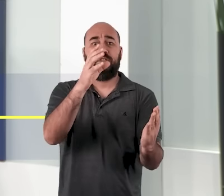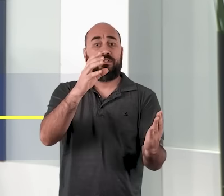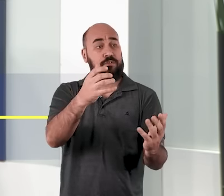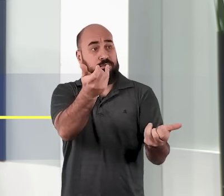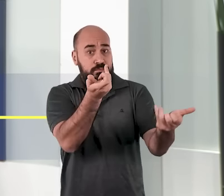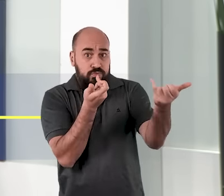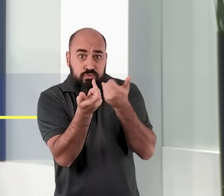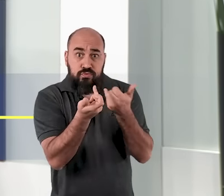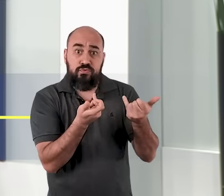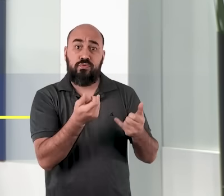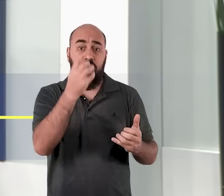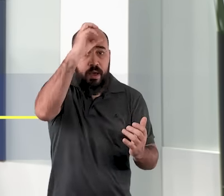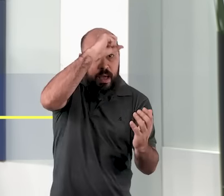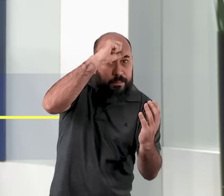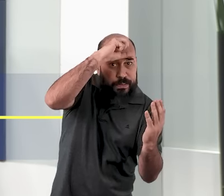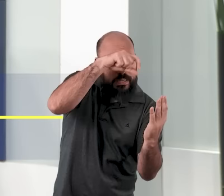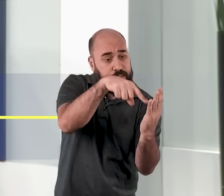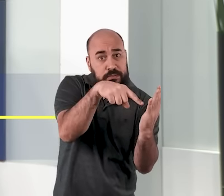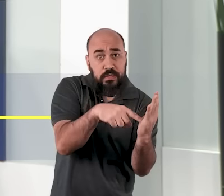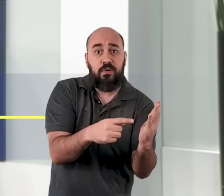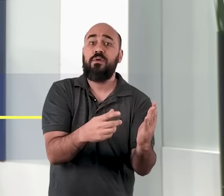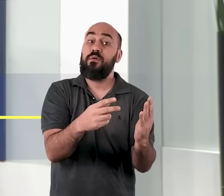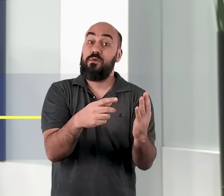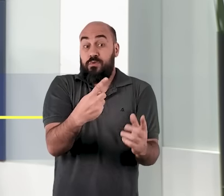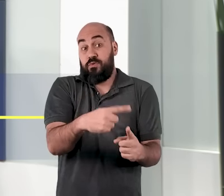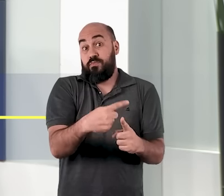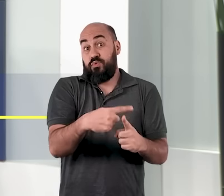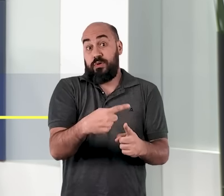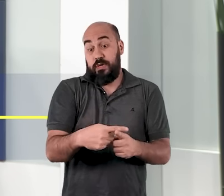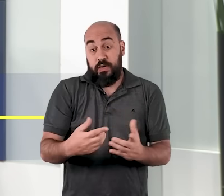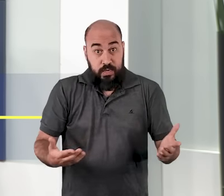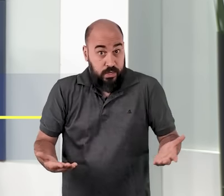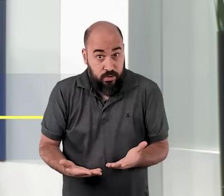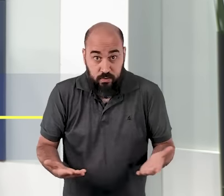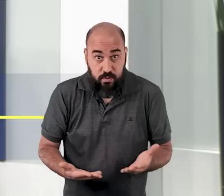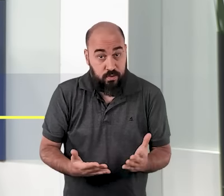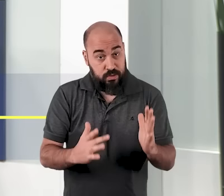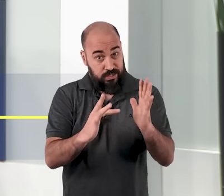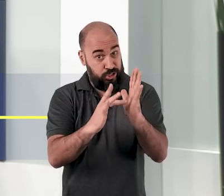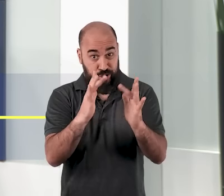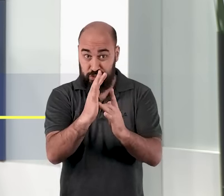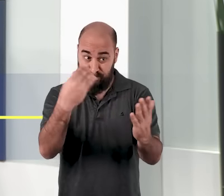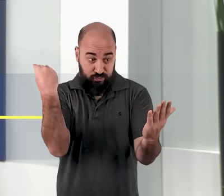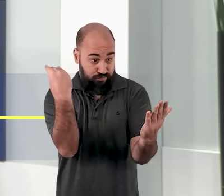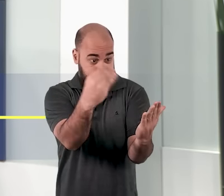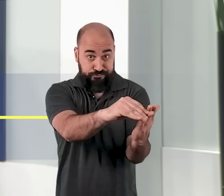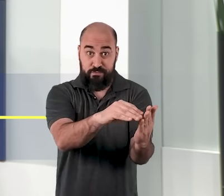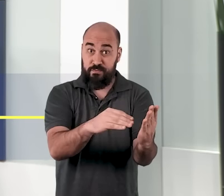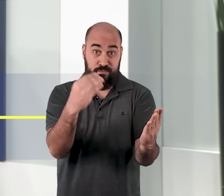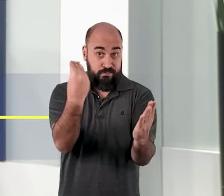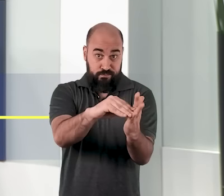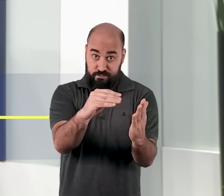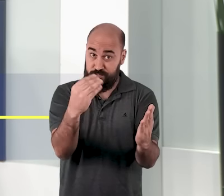aprendidas, porque agora é o próprio Filho de Deus que tem